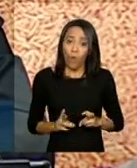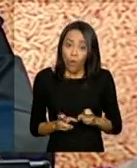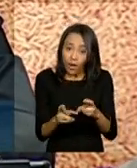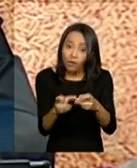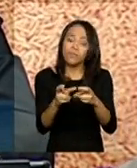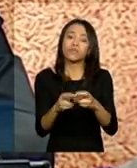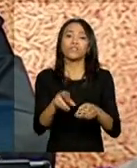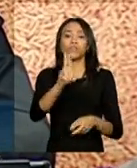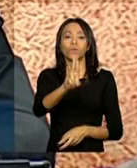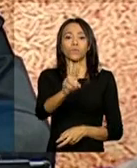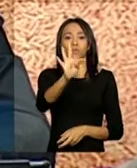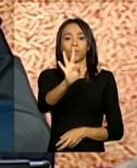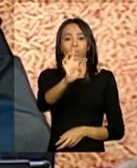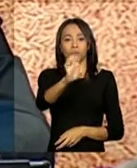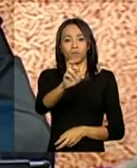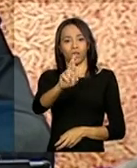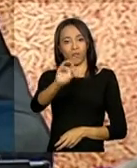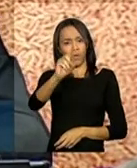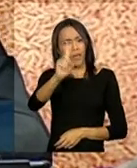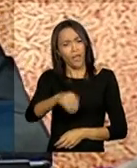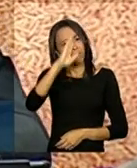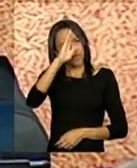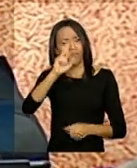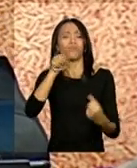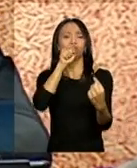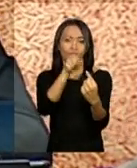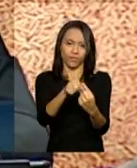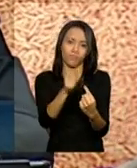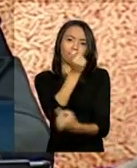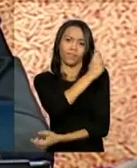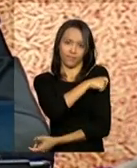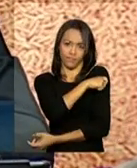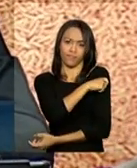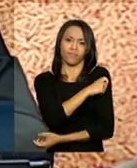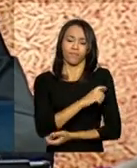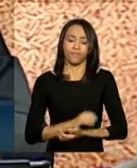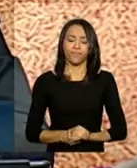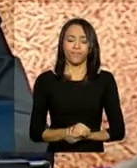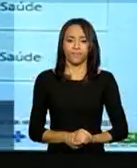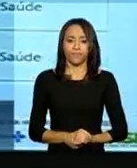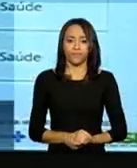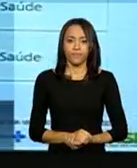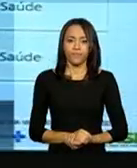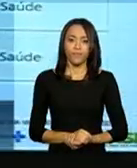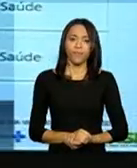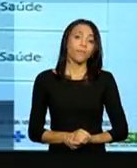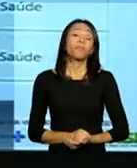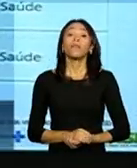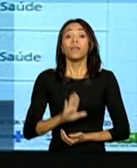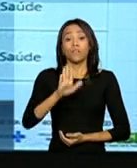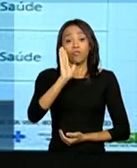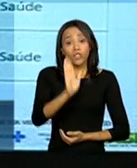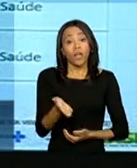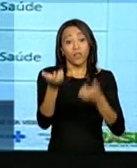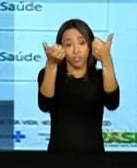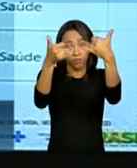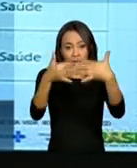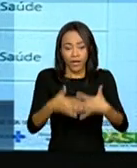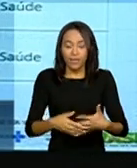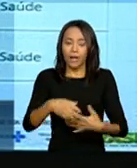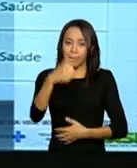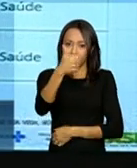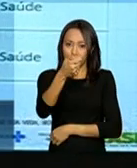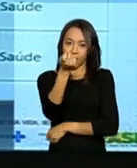que esse é o principal objetivo da vacinação pode passar eh então como eu havia dito a primeira dose